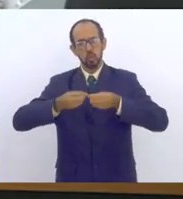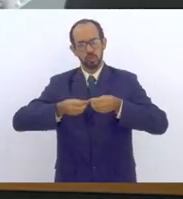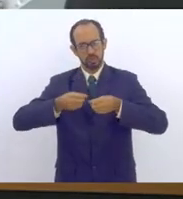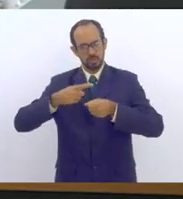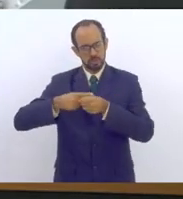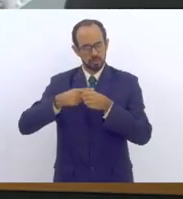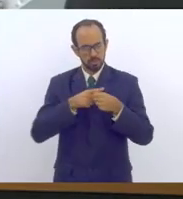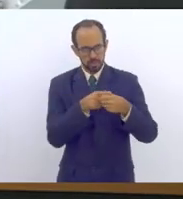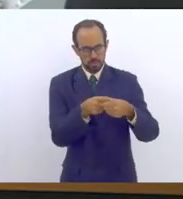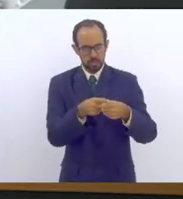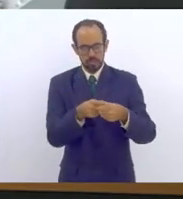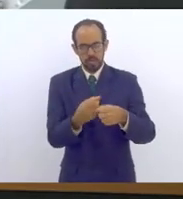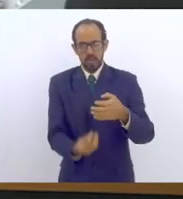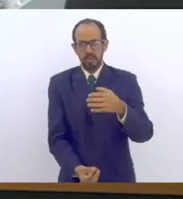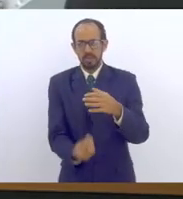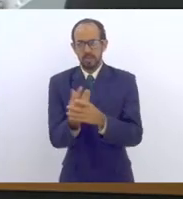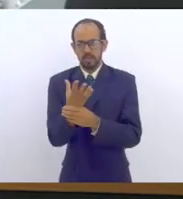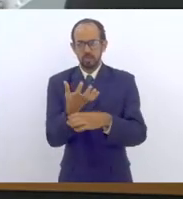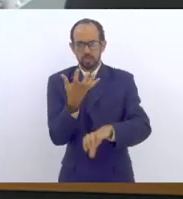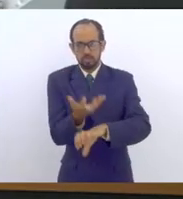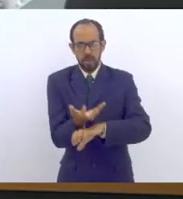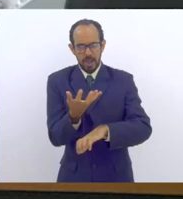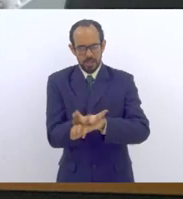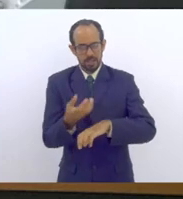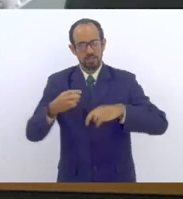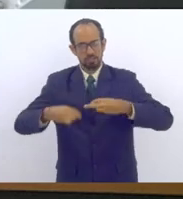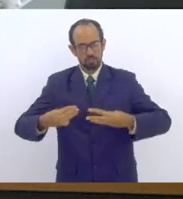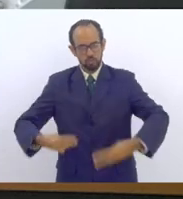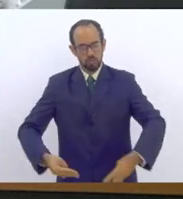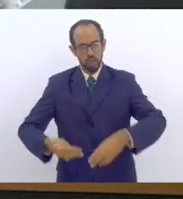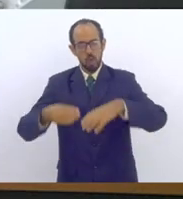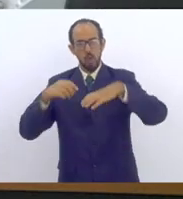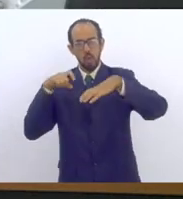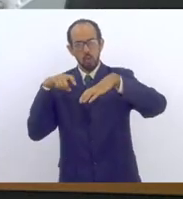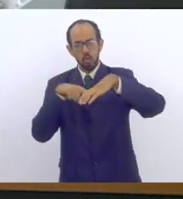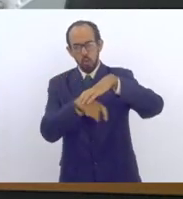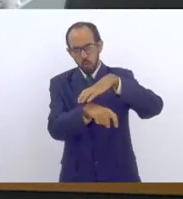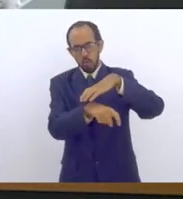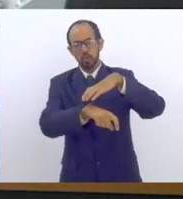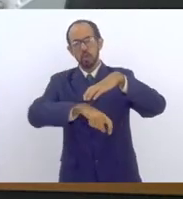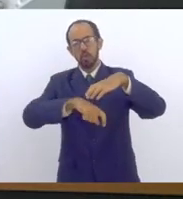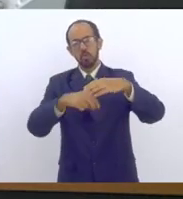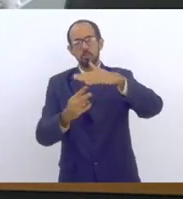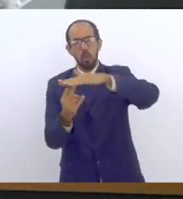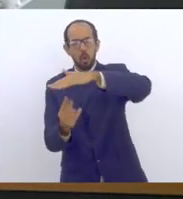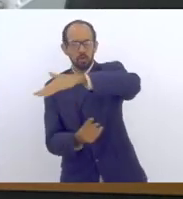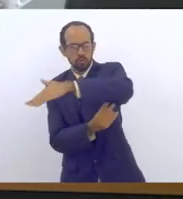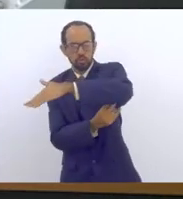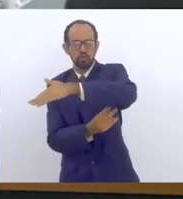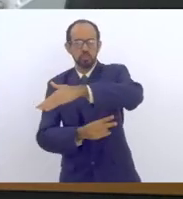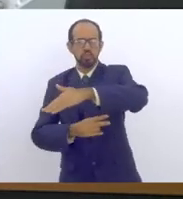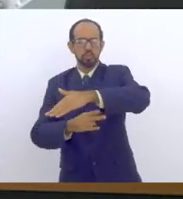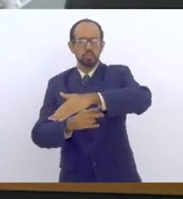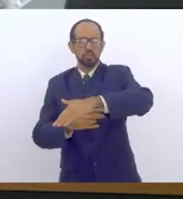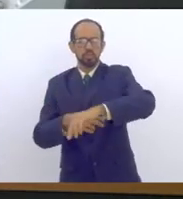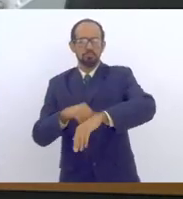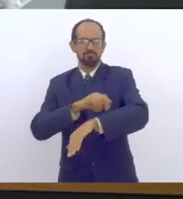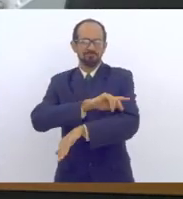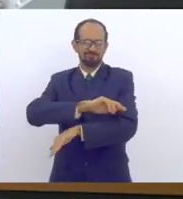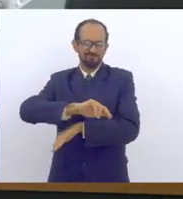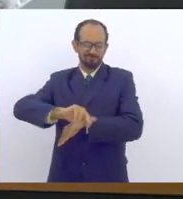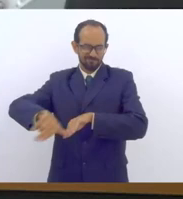desde construção de Praça Museu túnel ponte viaduto estrada e a gente fica